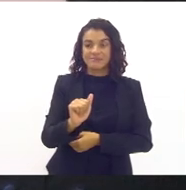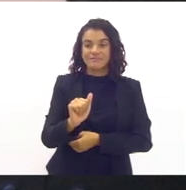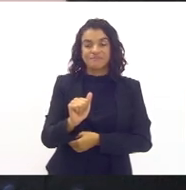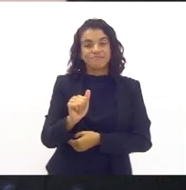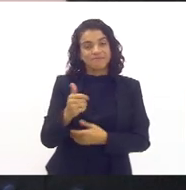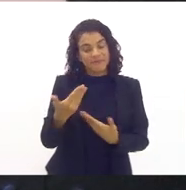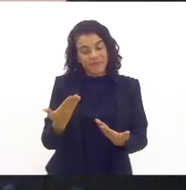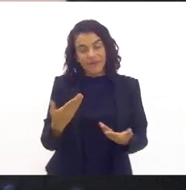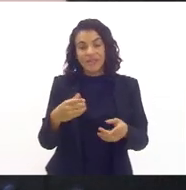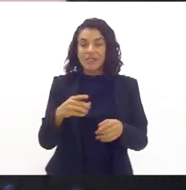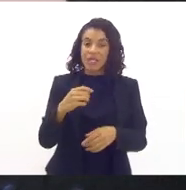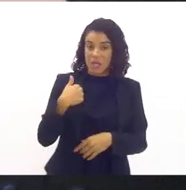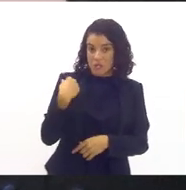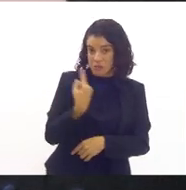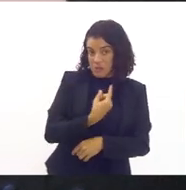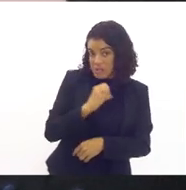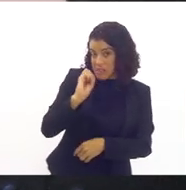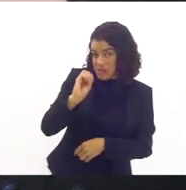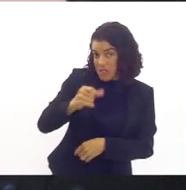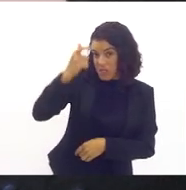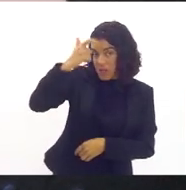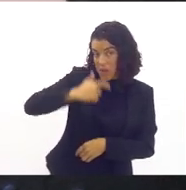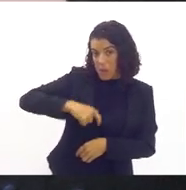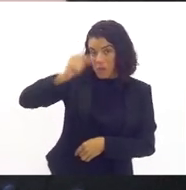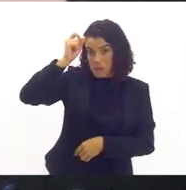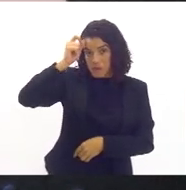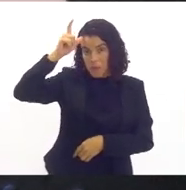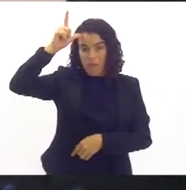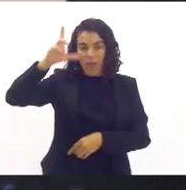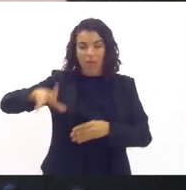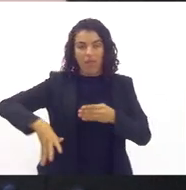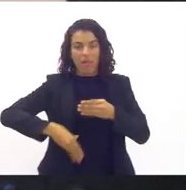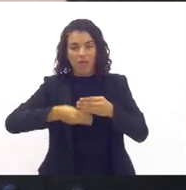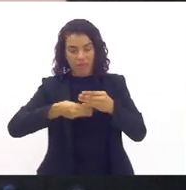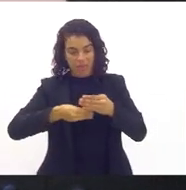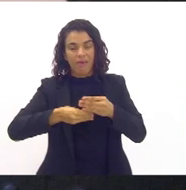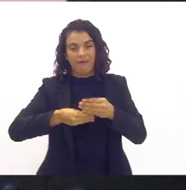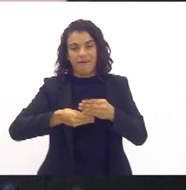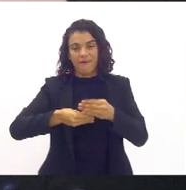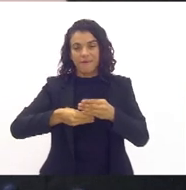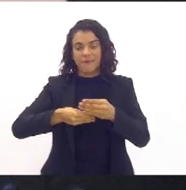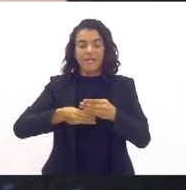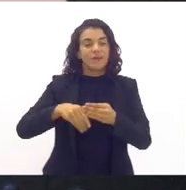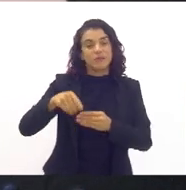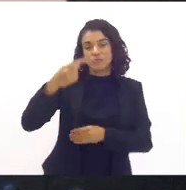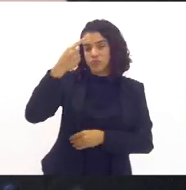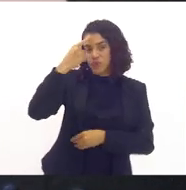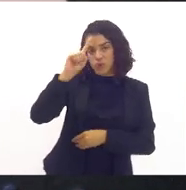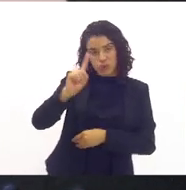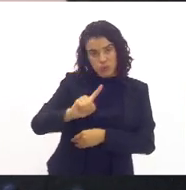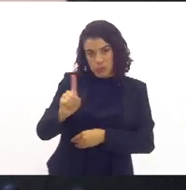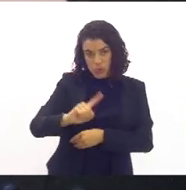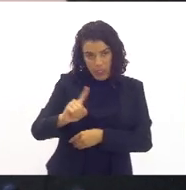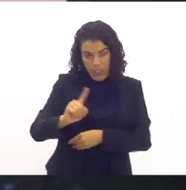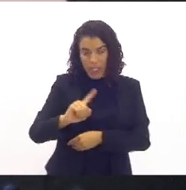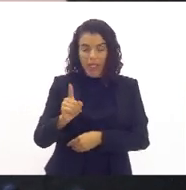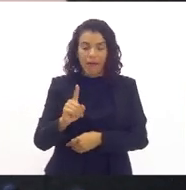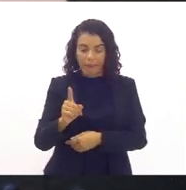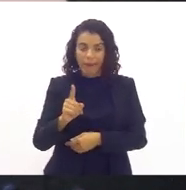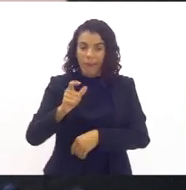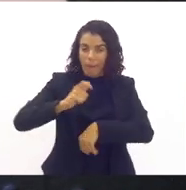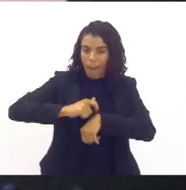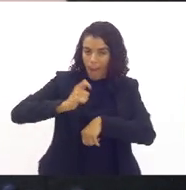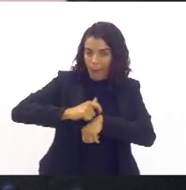e aquilo que a gente souber, a gente complementa aqui no momento, recorrendo aos colegas, e aquilo que a gente não tiver a informação